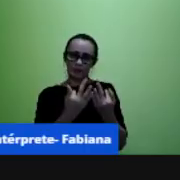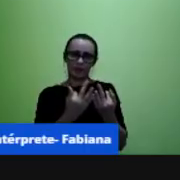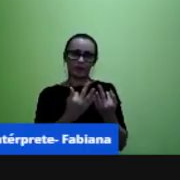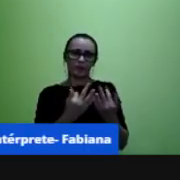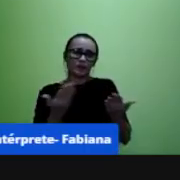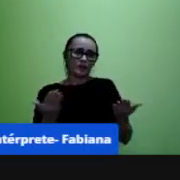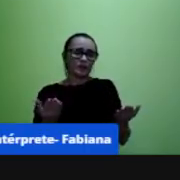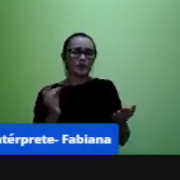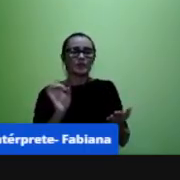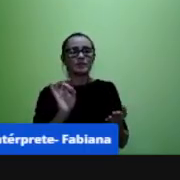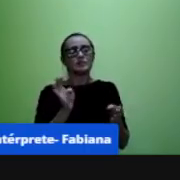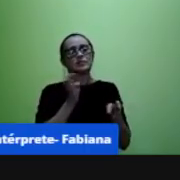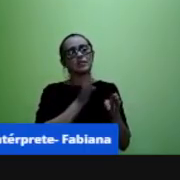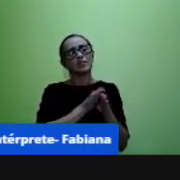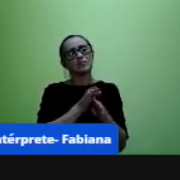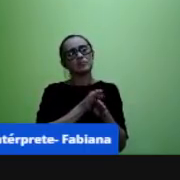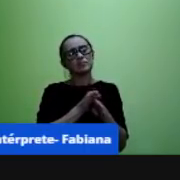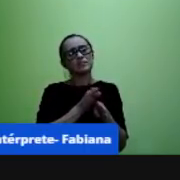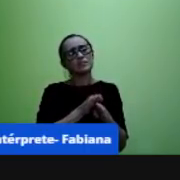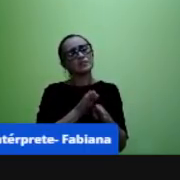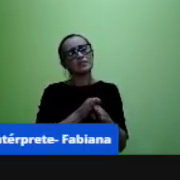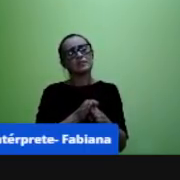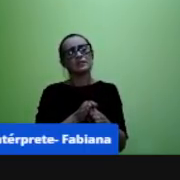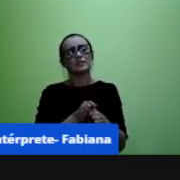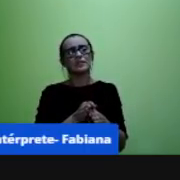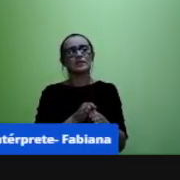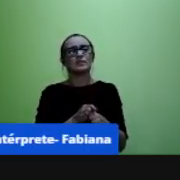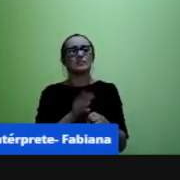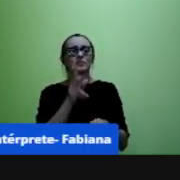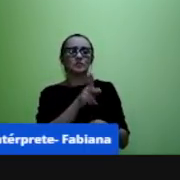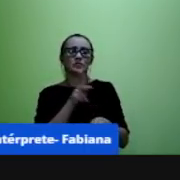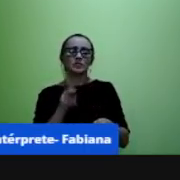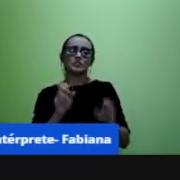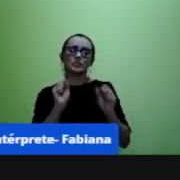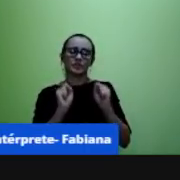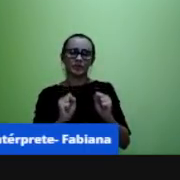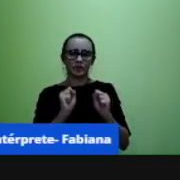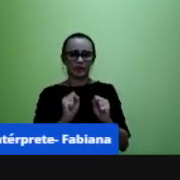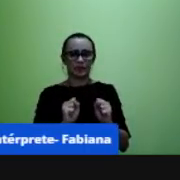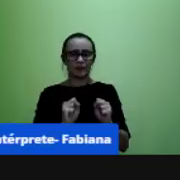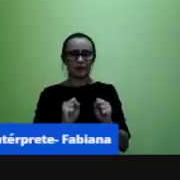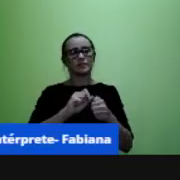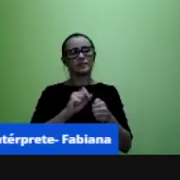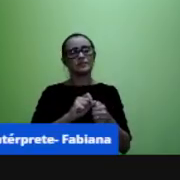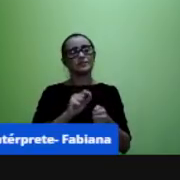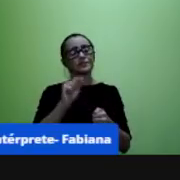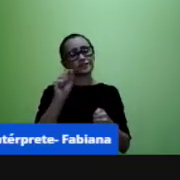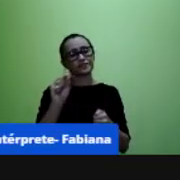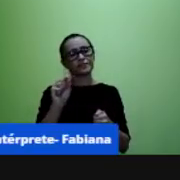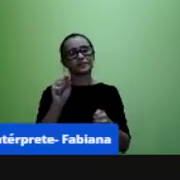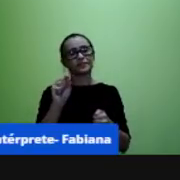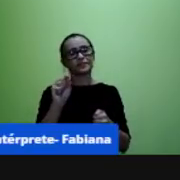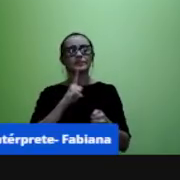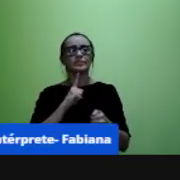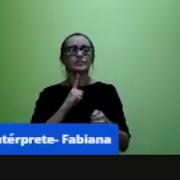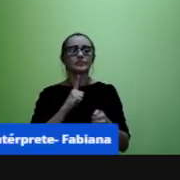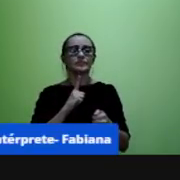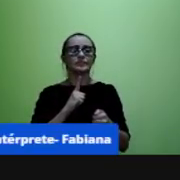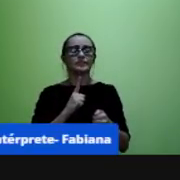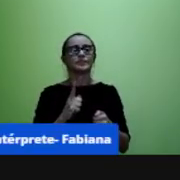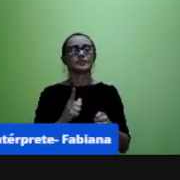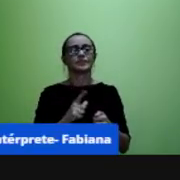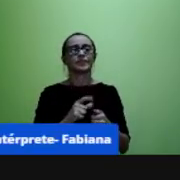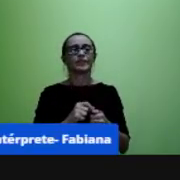uma ficha de observação que você pode realizar, né? Porque aqui você vai ter, no caso, né,